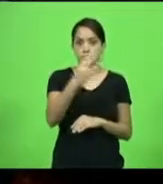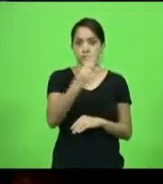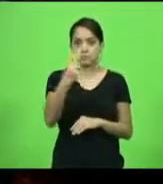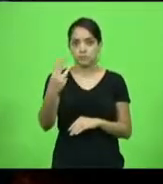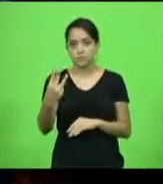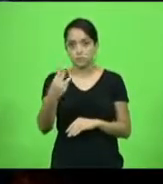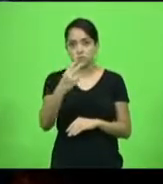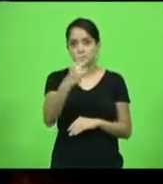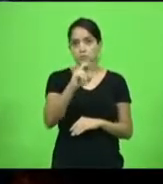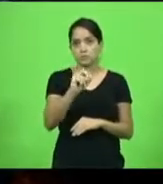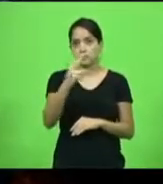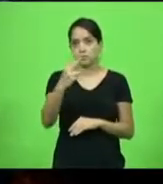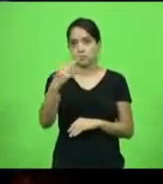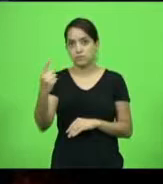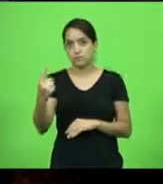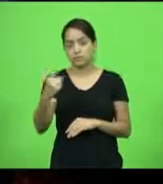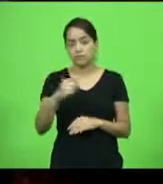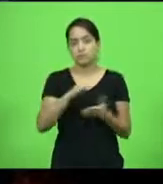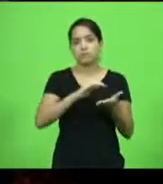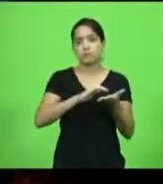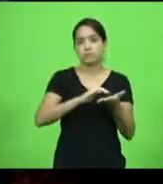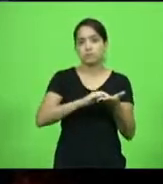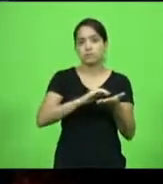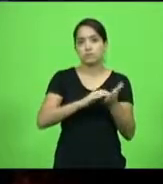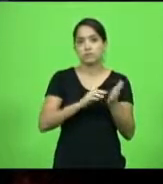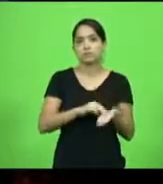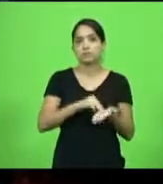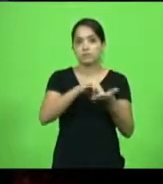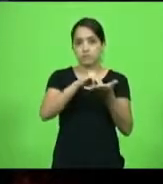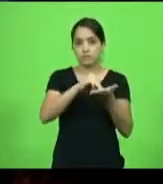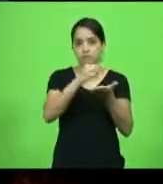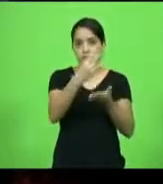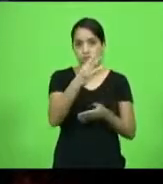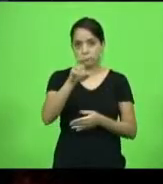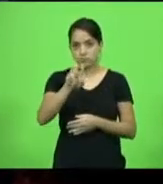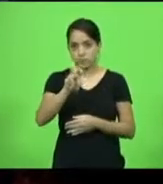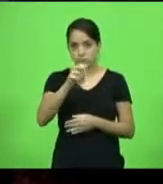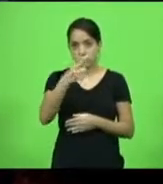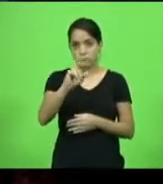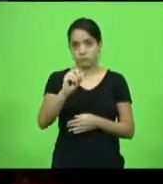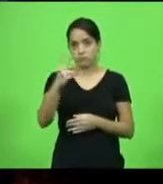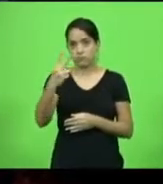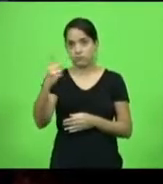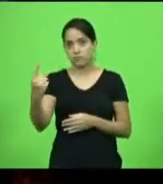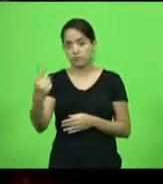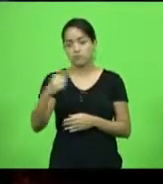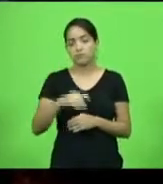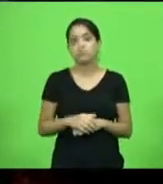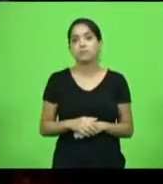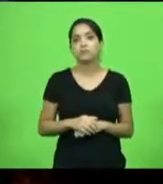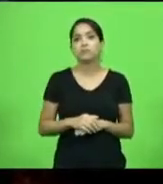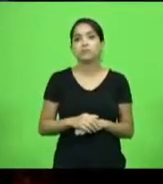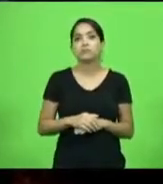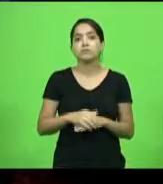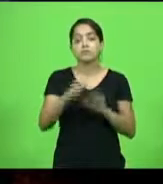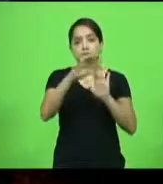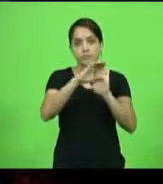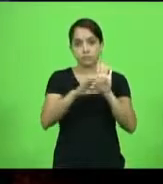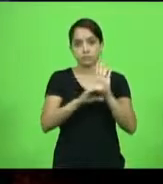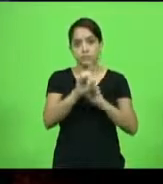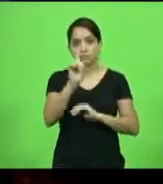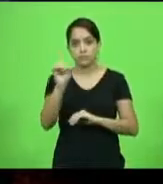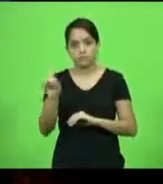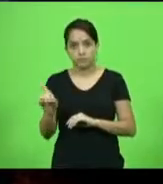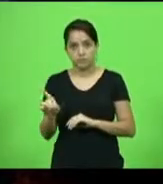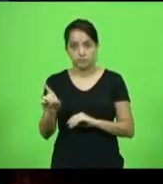-2021 e a moção número 35-2021. Dando continuidade à ordem do dia, o